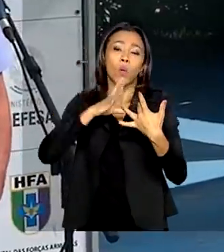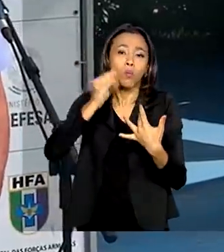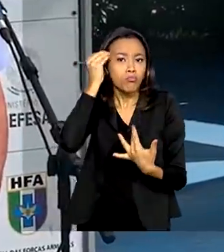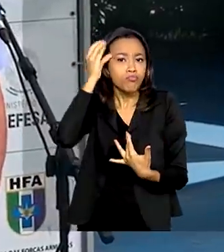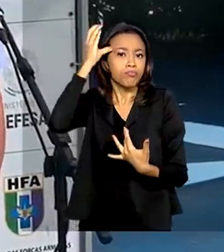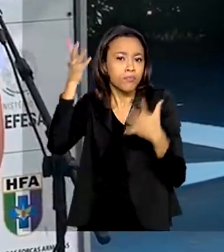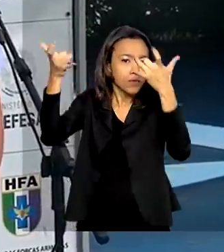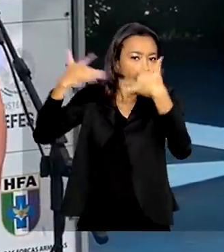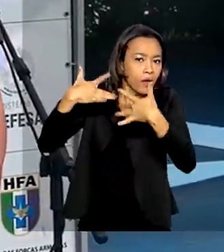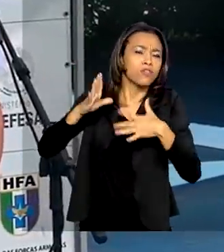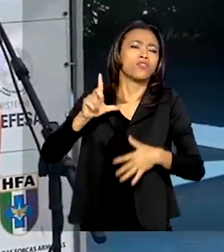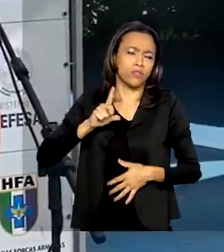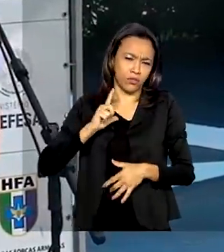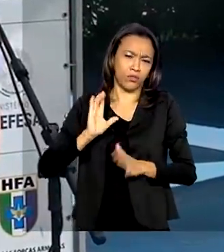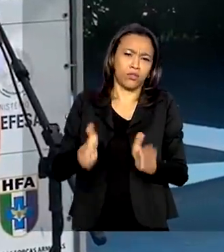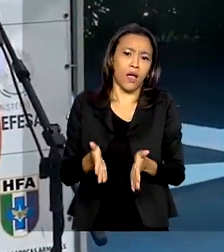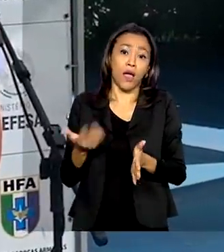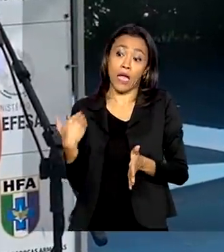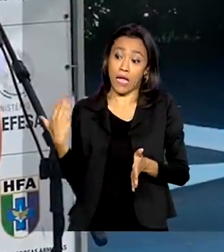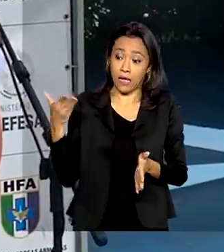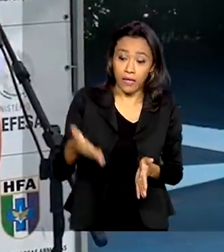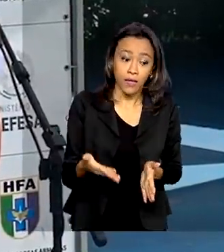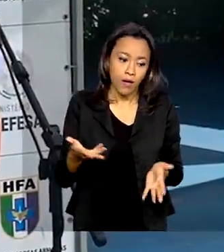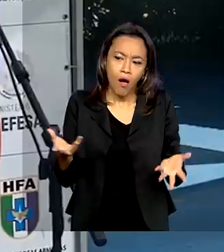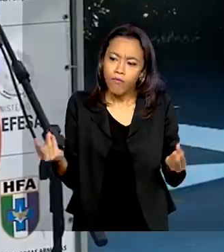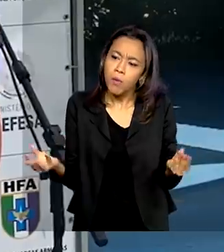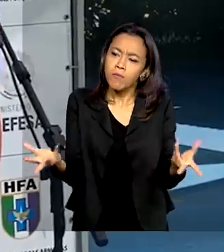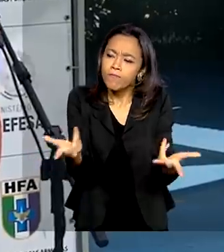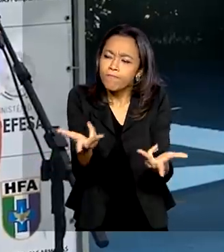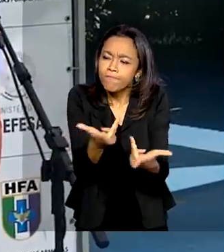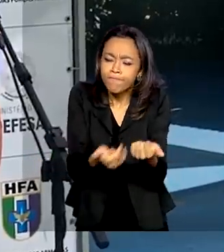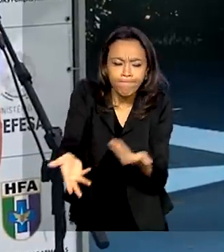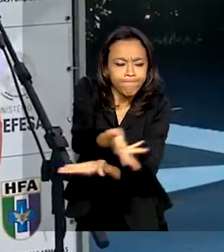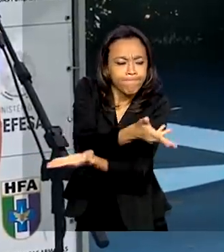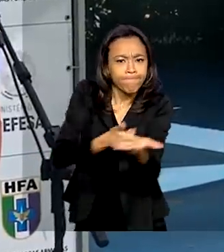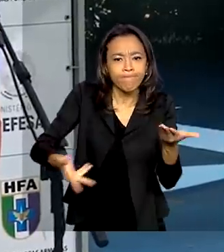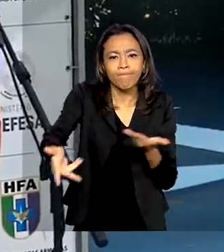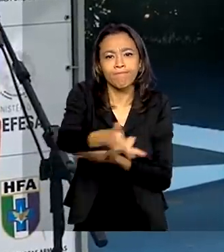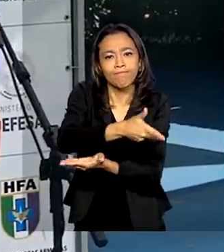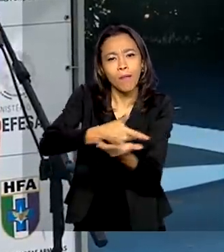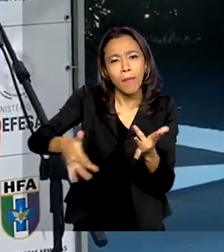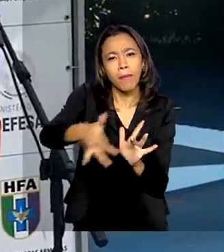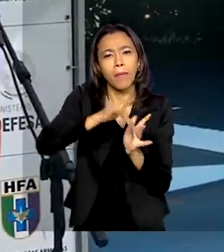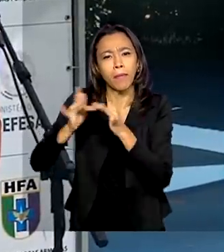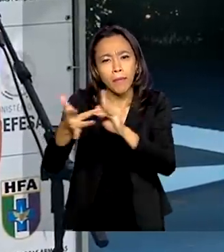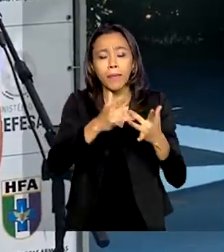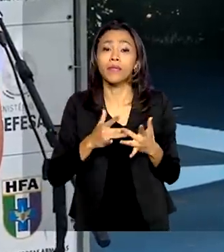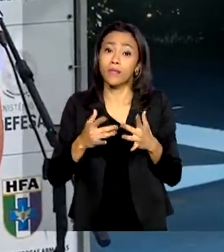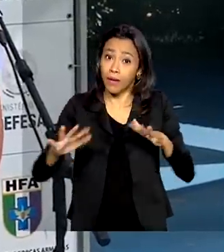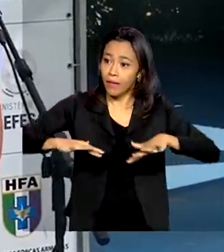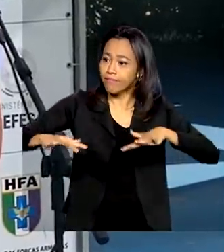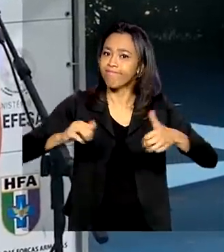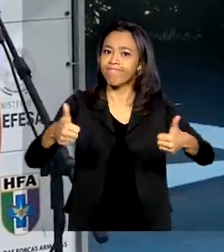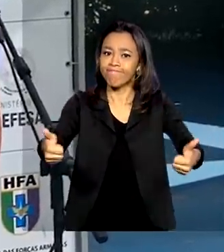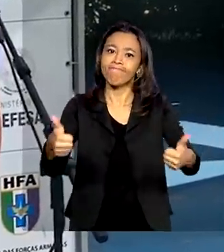com essa lida. E quando eles trazem esses aperfeiçoamentos, nós também modificamos os nossos processos. Então, a questão é dinâmica.